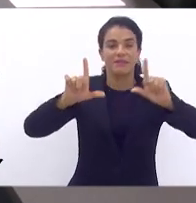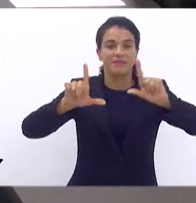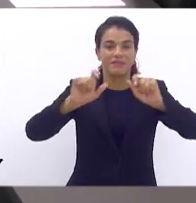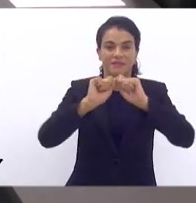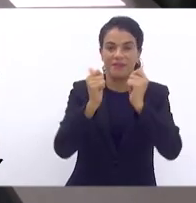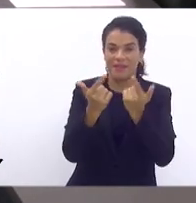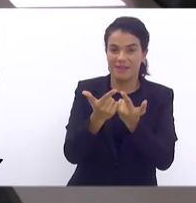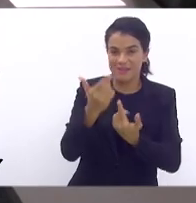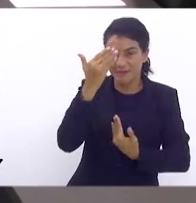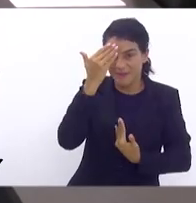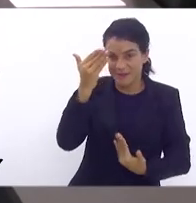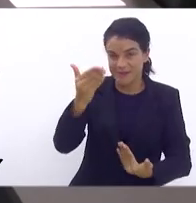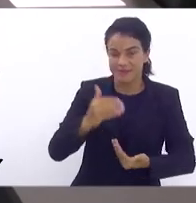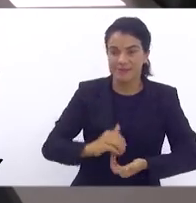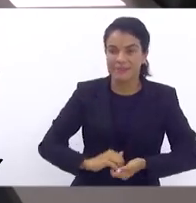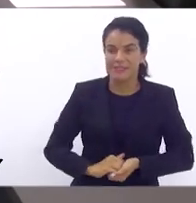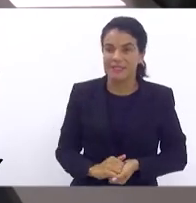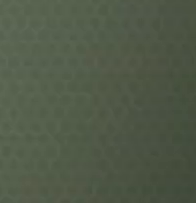obrigado